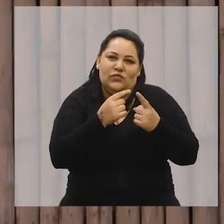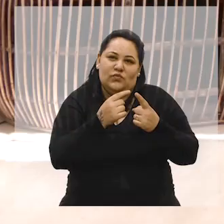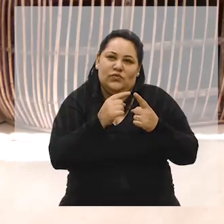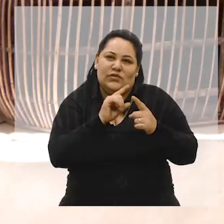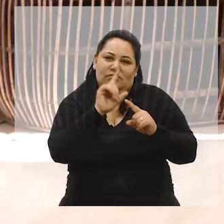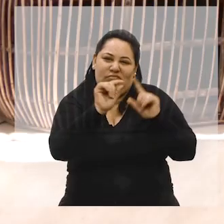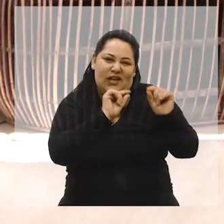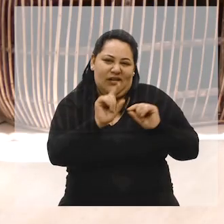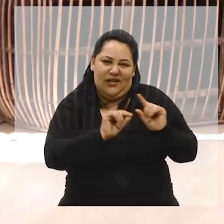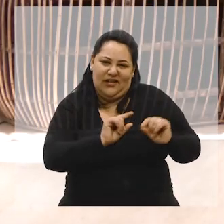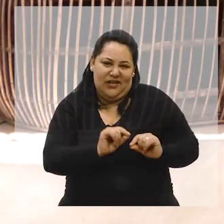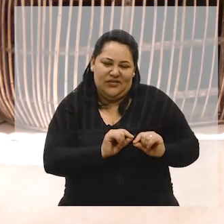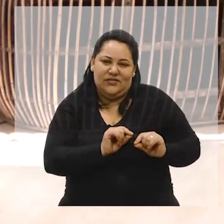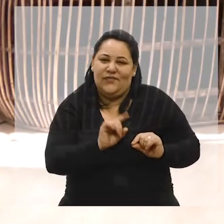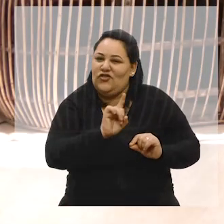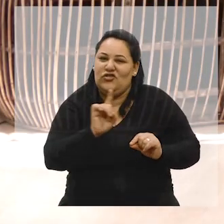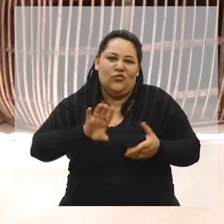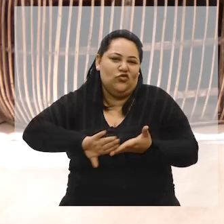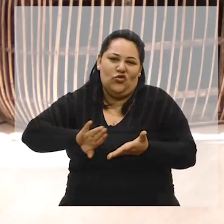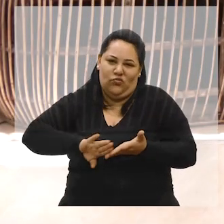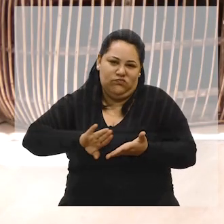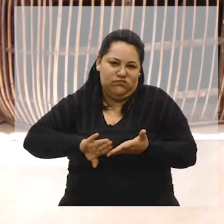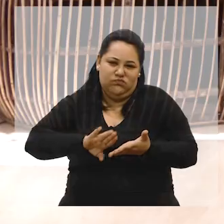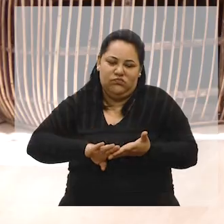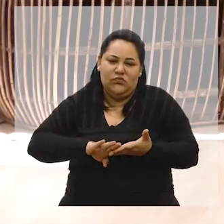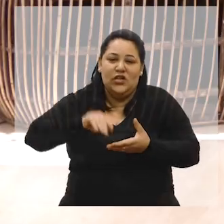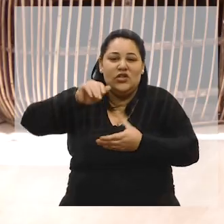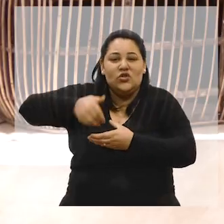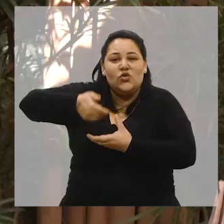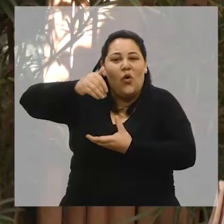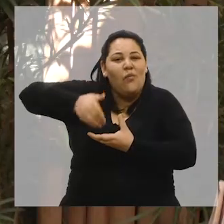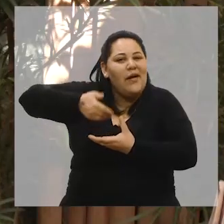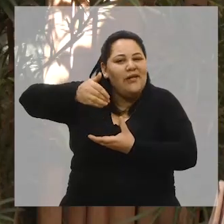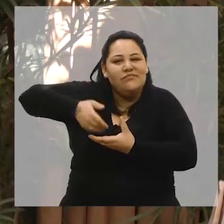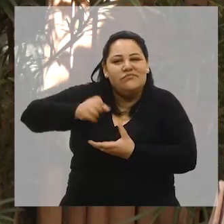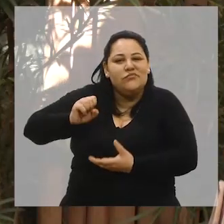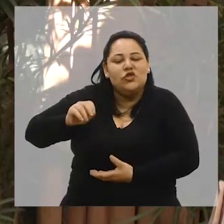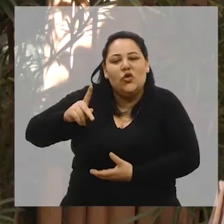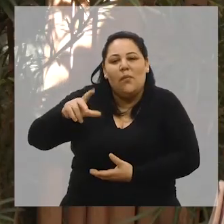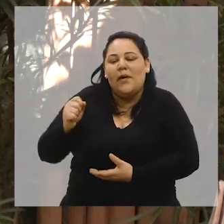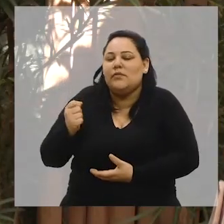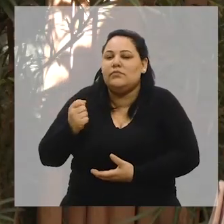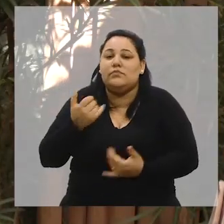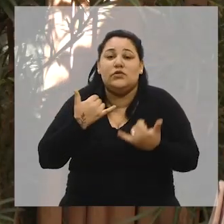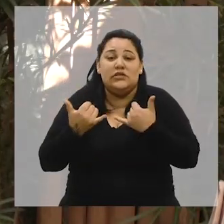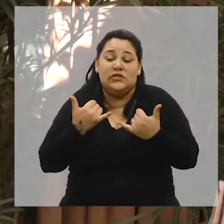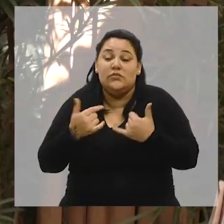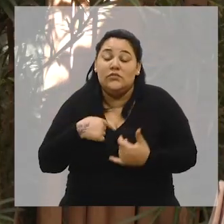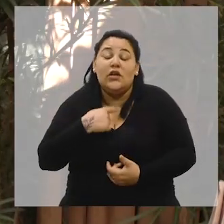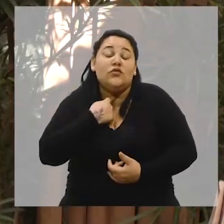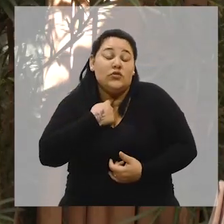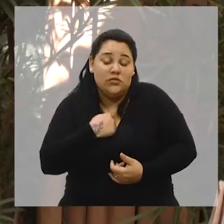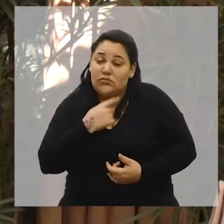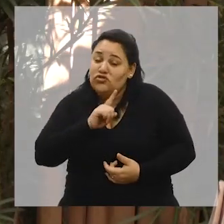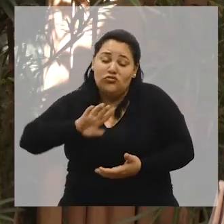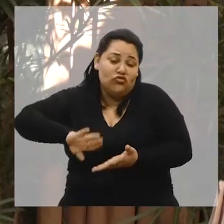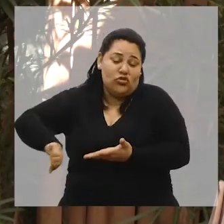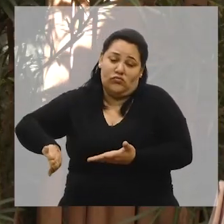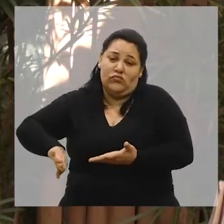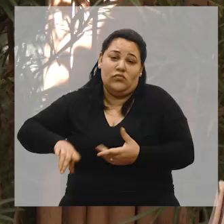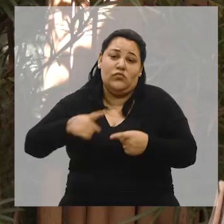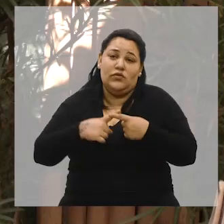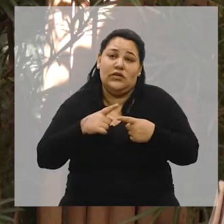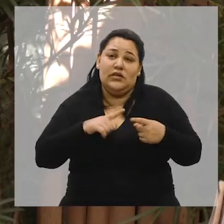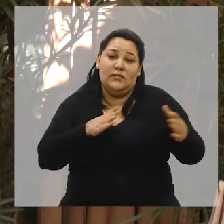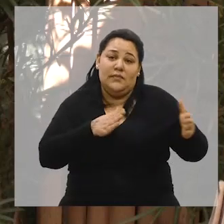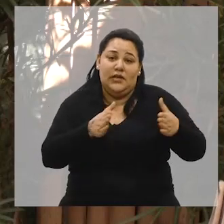as sopas e os cremes, por exemplo, que a gente não conseguiu tirar do cardápio, porque além da gente gostar e tomar o tempo todo aqui na